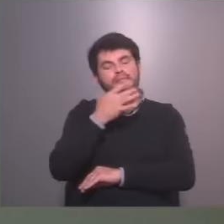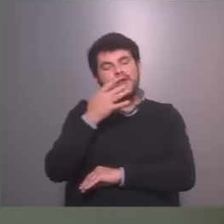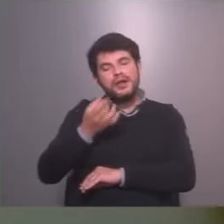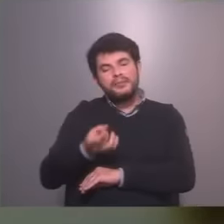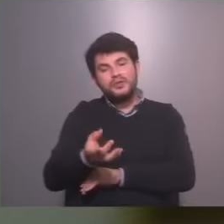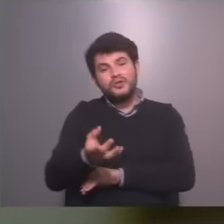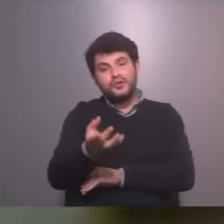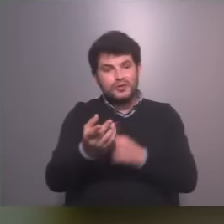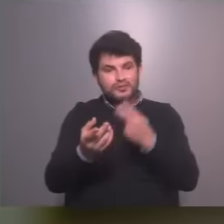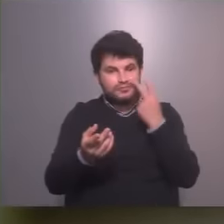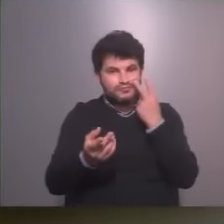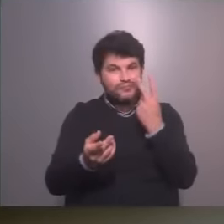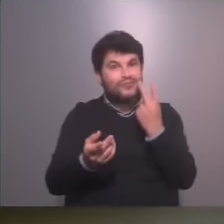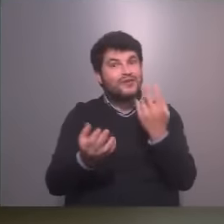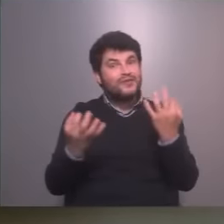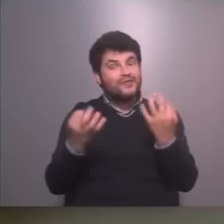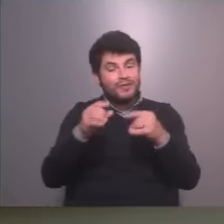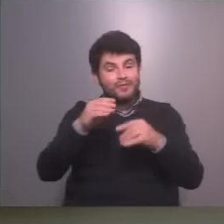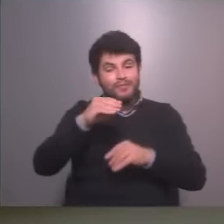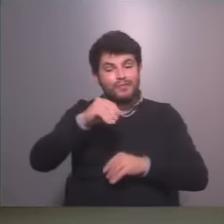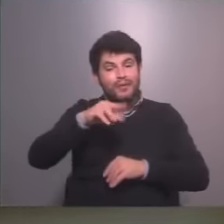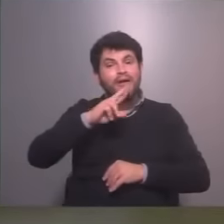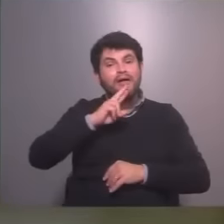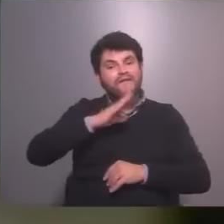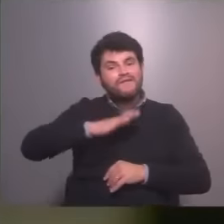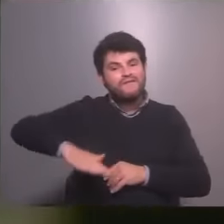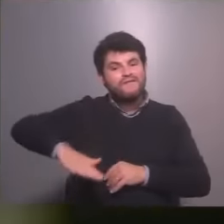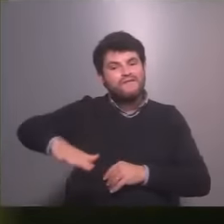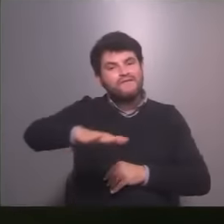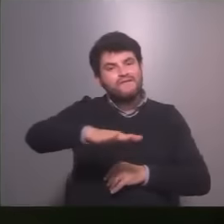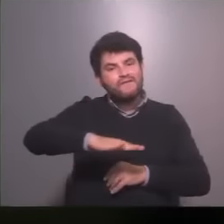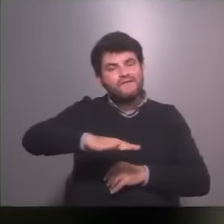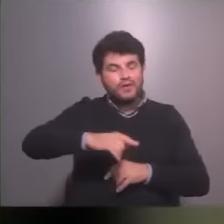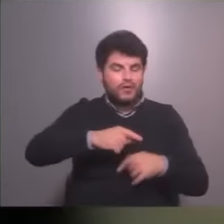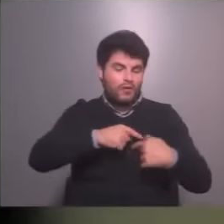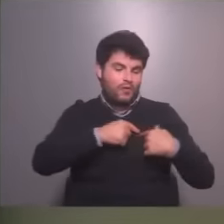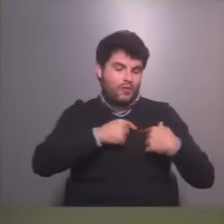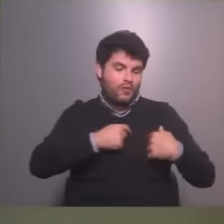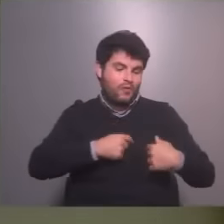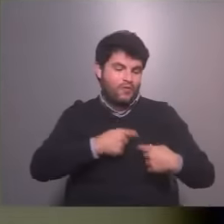Fixemos o nosso olhar na imagem de Nossa Senhora de Fátima, a Mãe de Misericórdia,